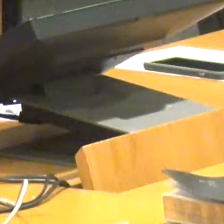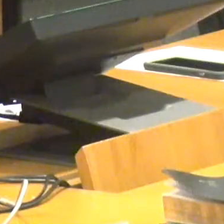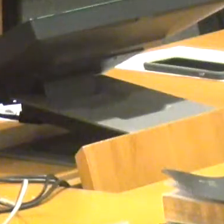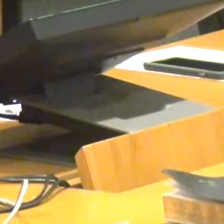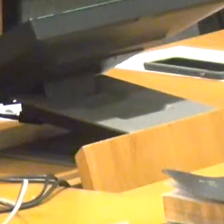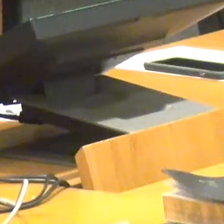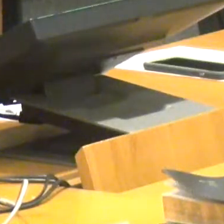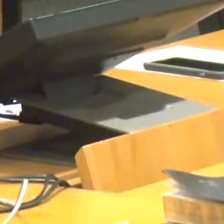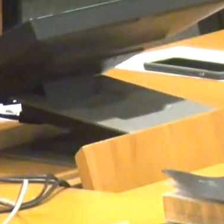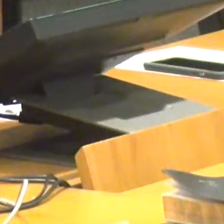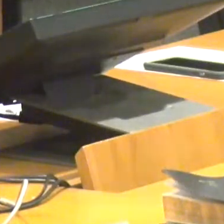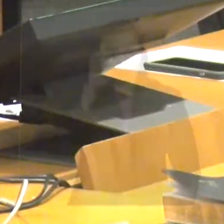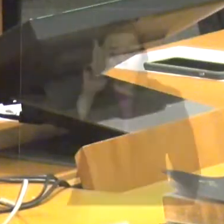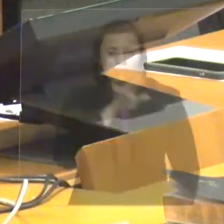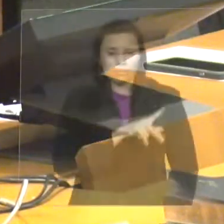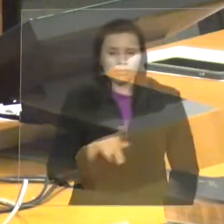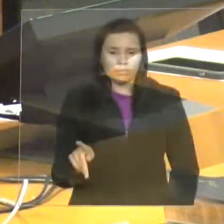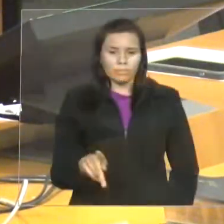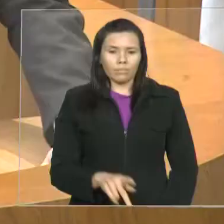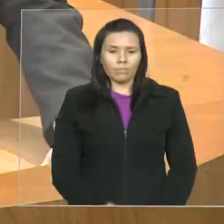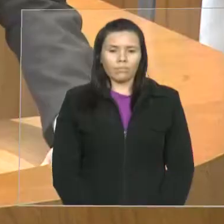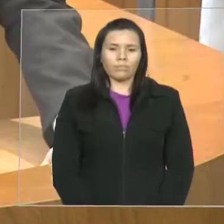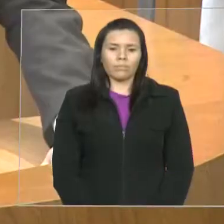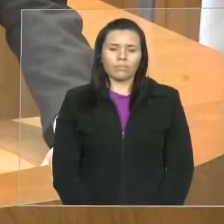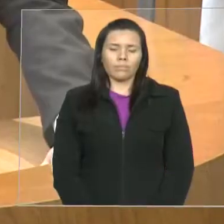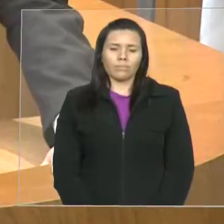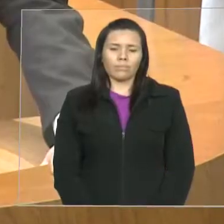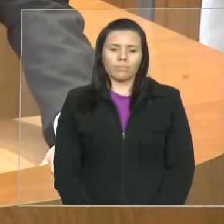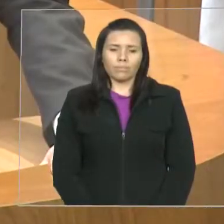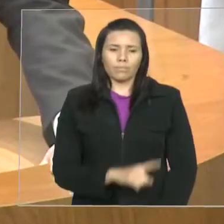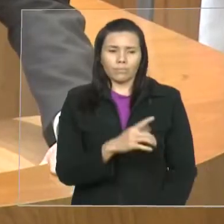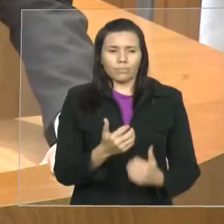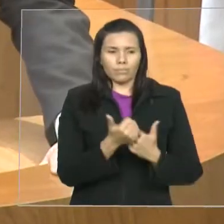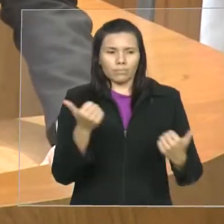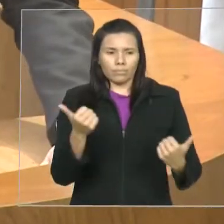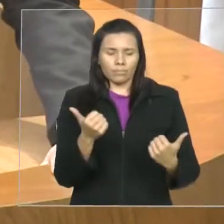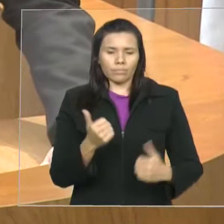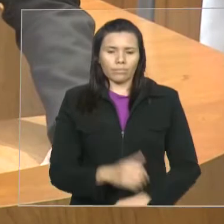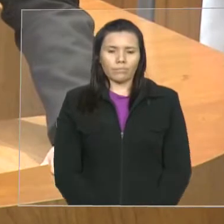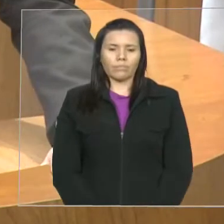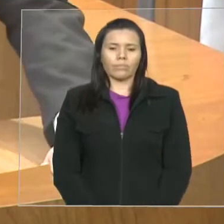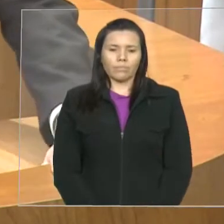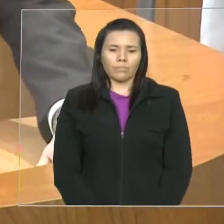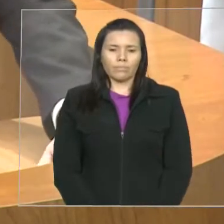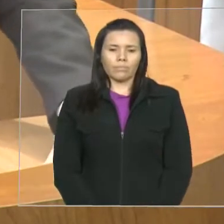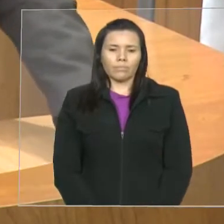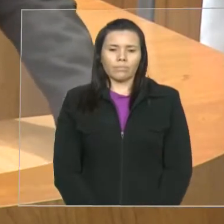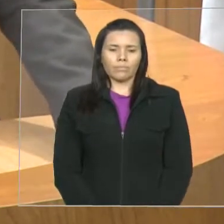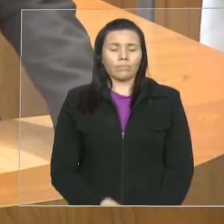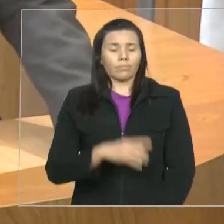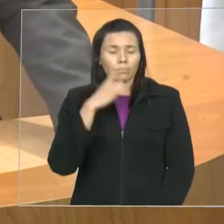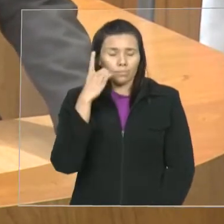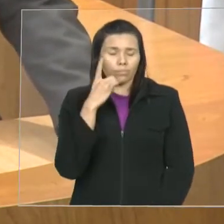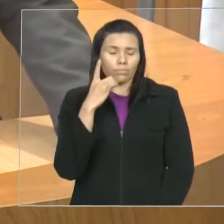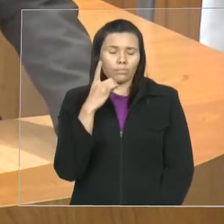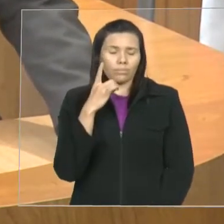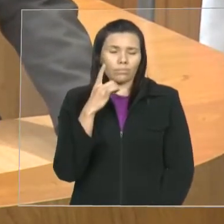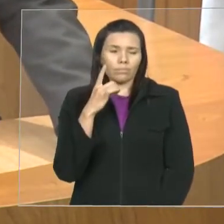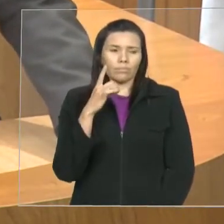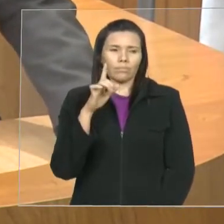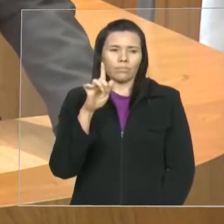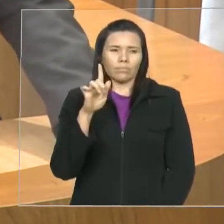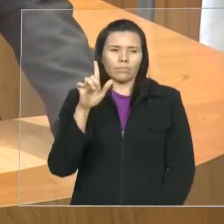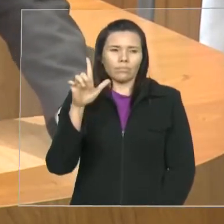senhor presidente em exercício deputado glauber ti cutrim senhoras deputadas